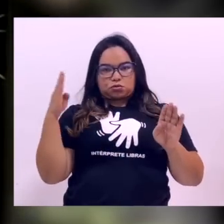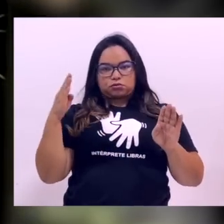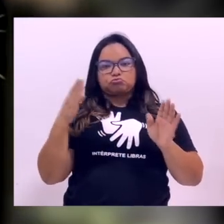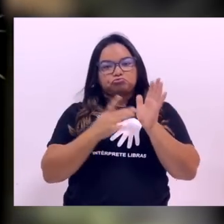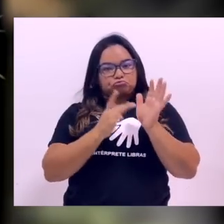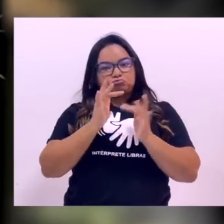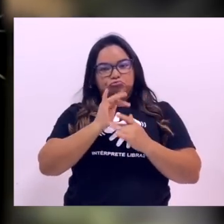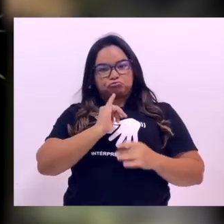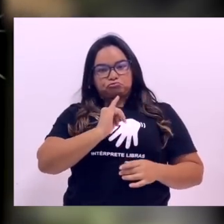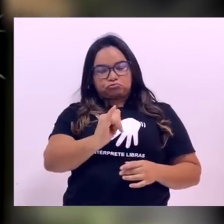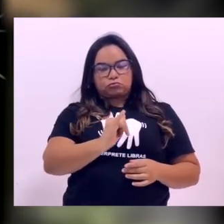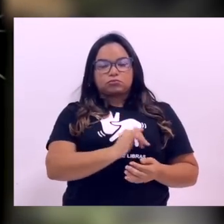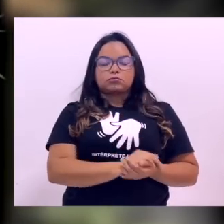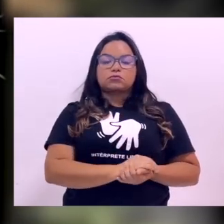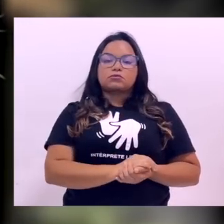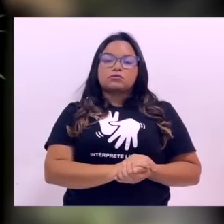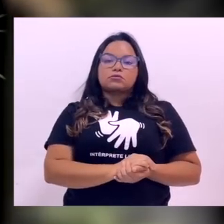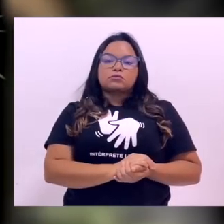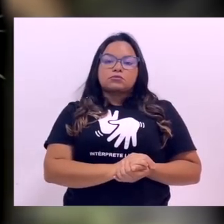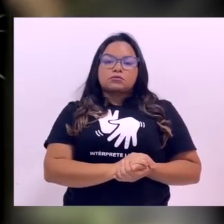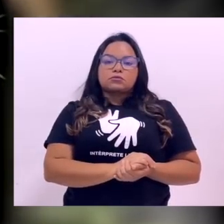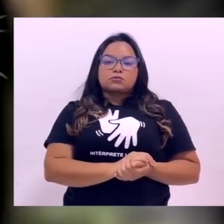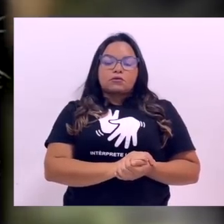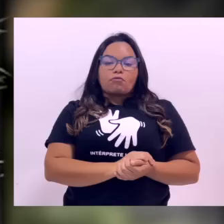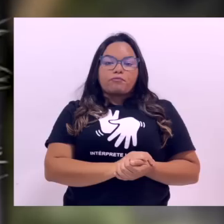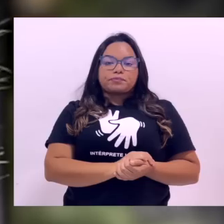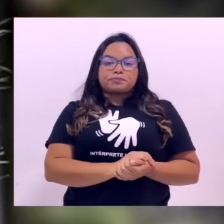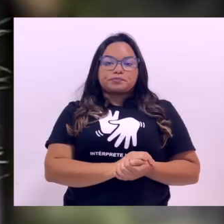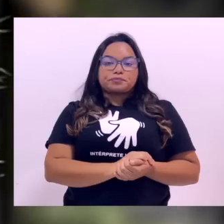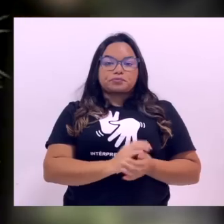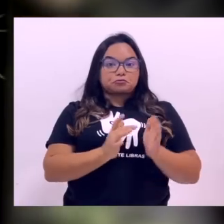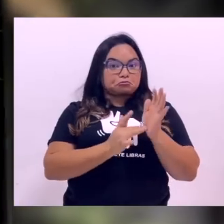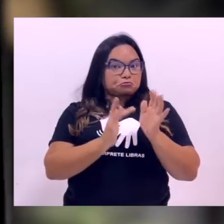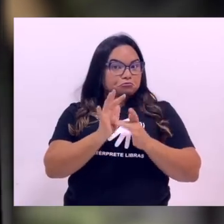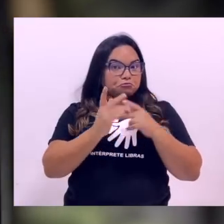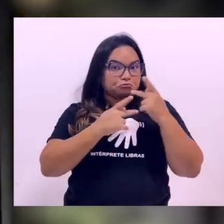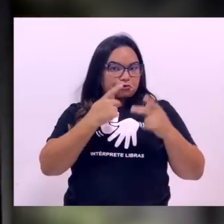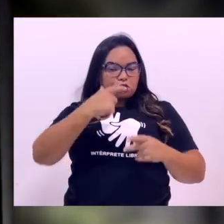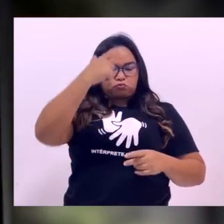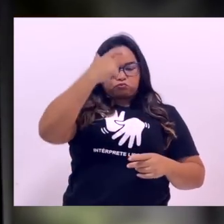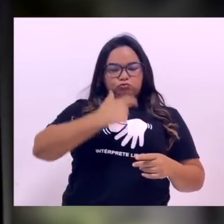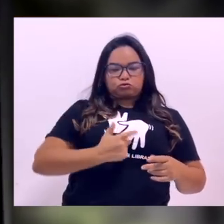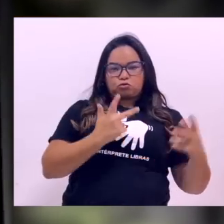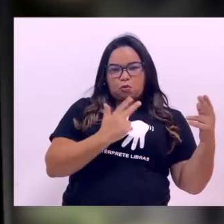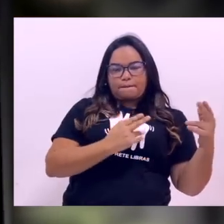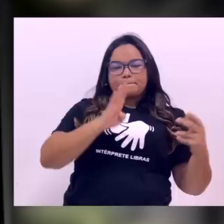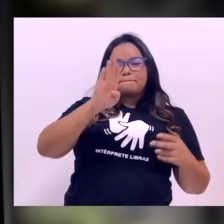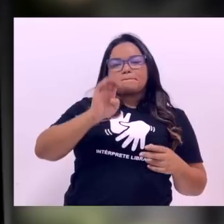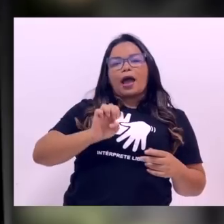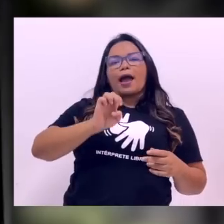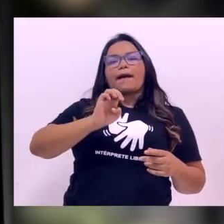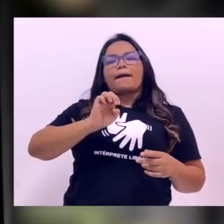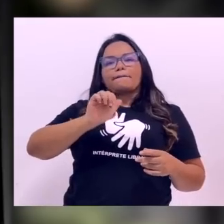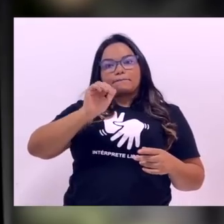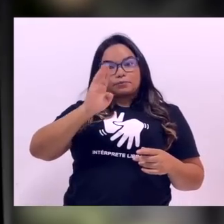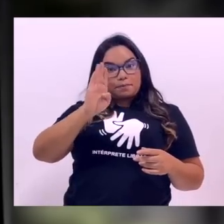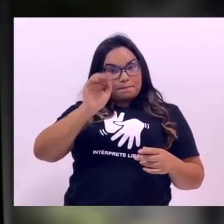porta. Então, Jesus está em realidade dizendo, eu sou Bab.